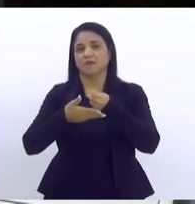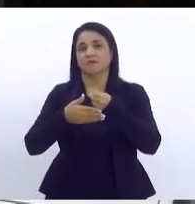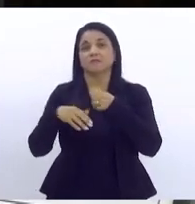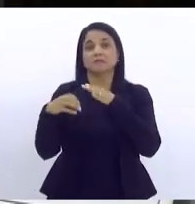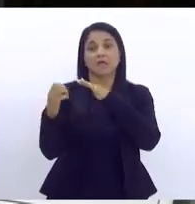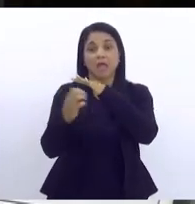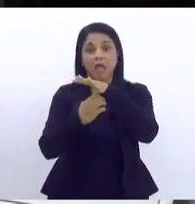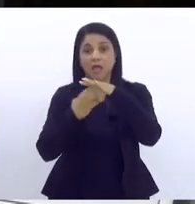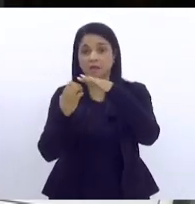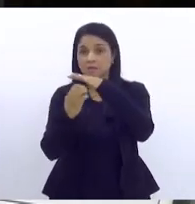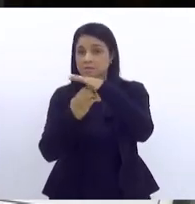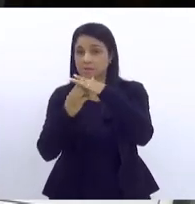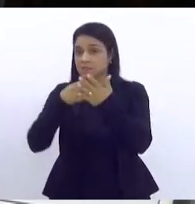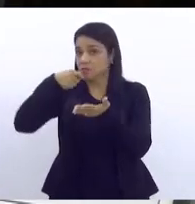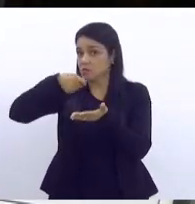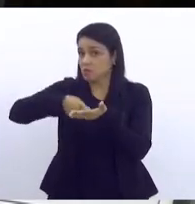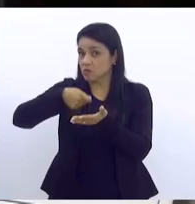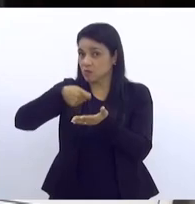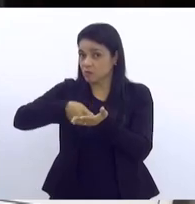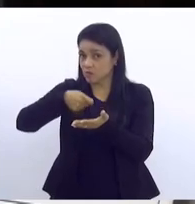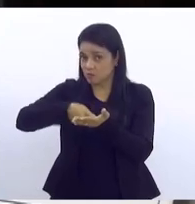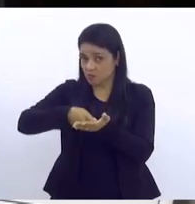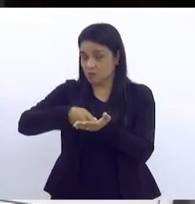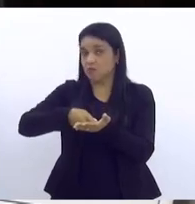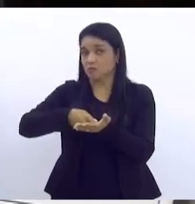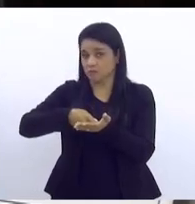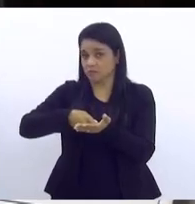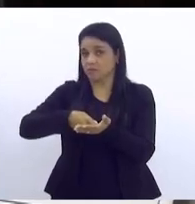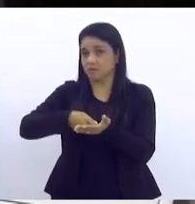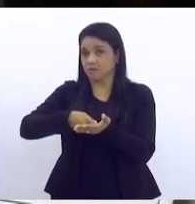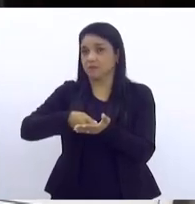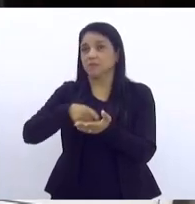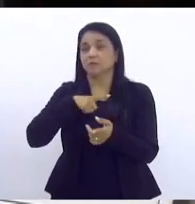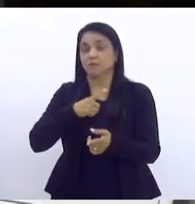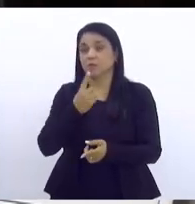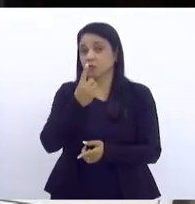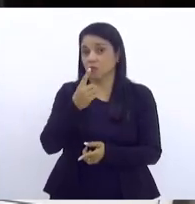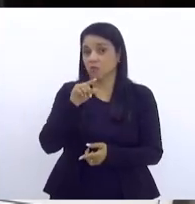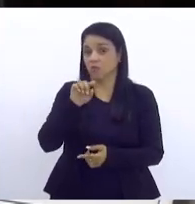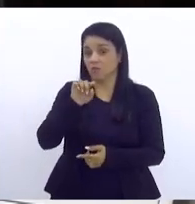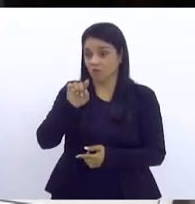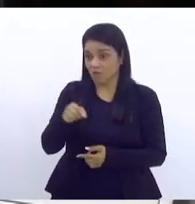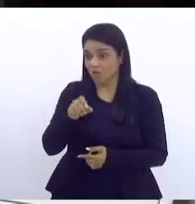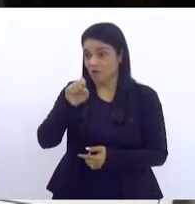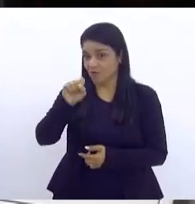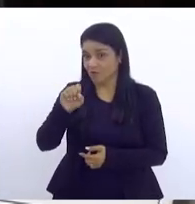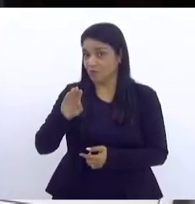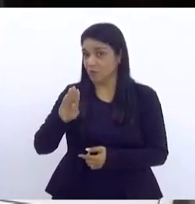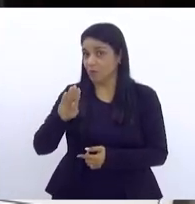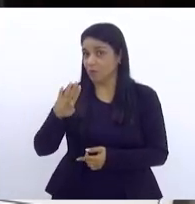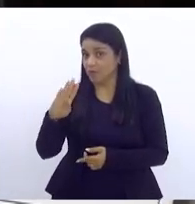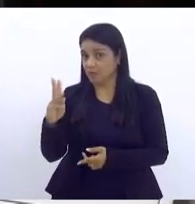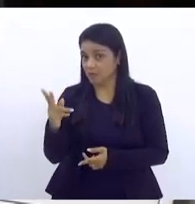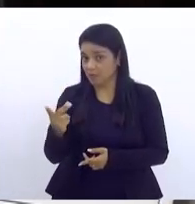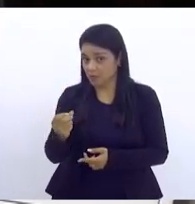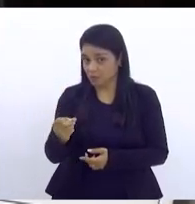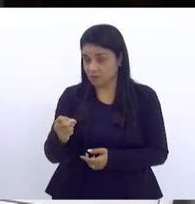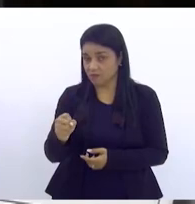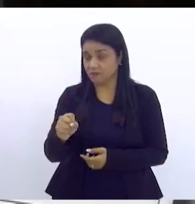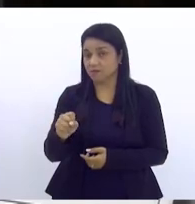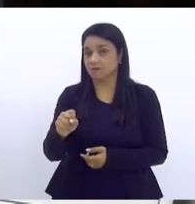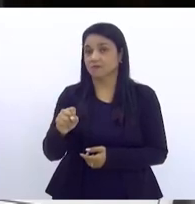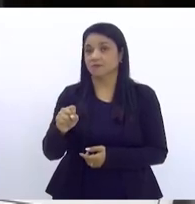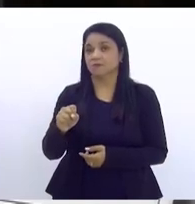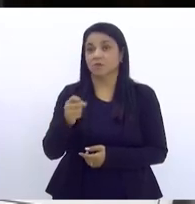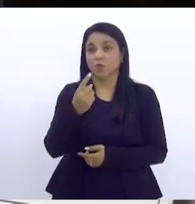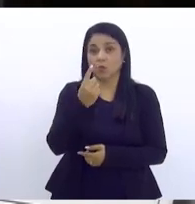obrigada a cumprir E além disso tem 1 8 B eh Lembrando que eu tô falando